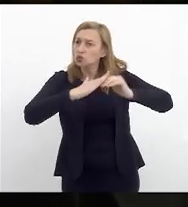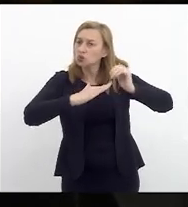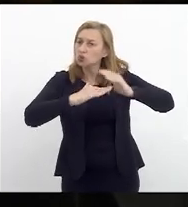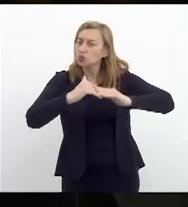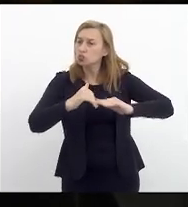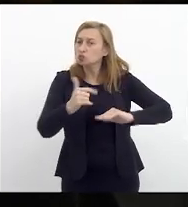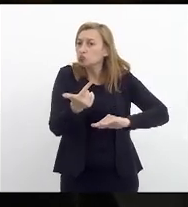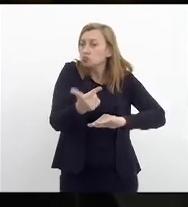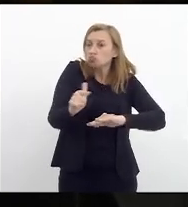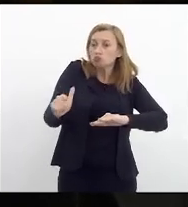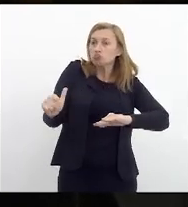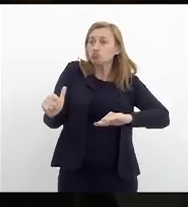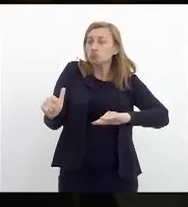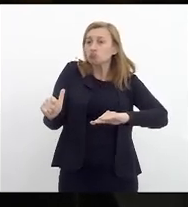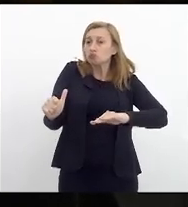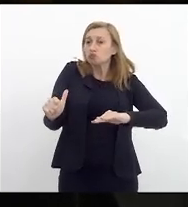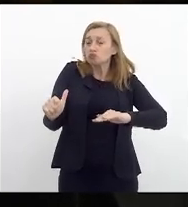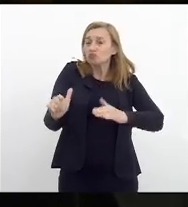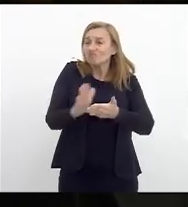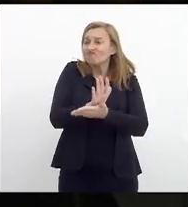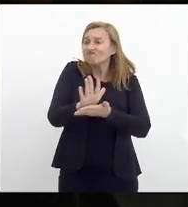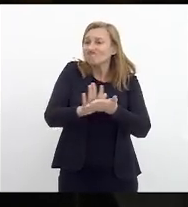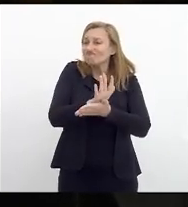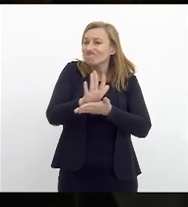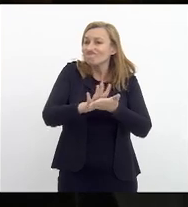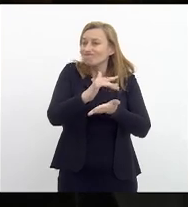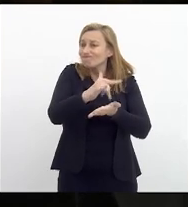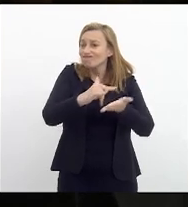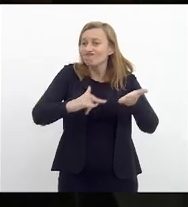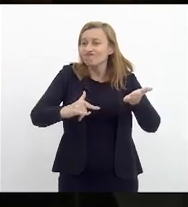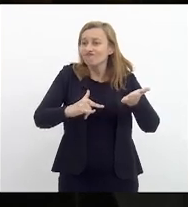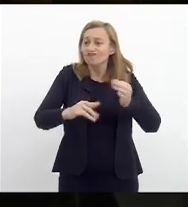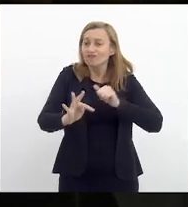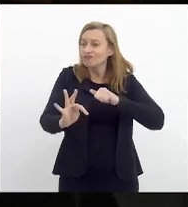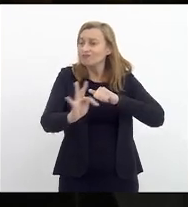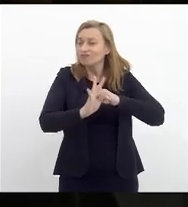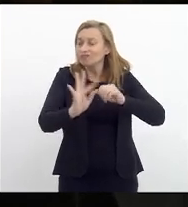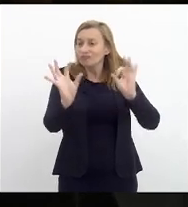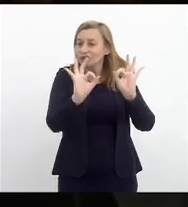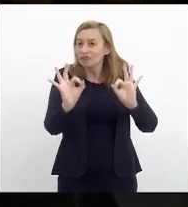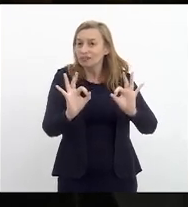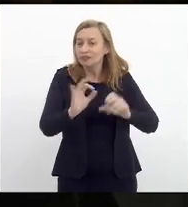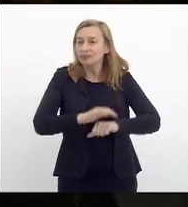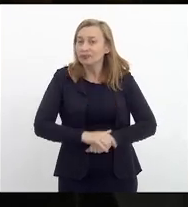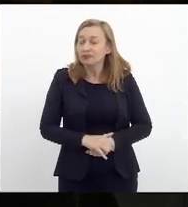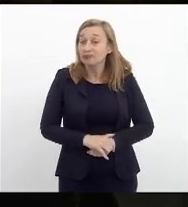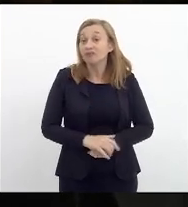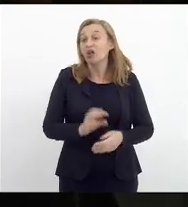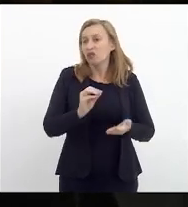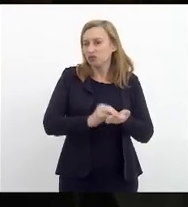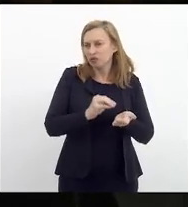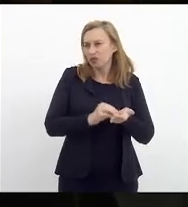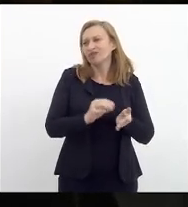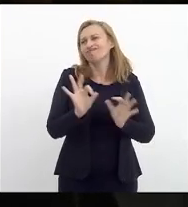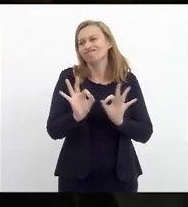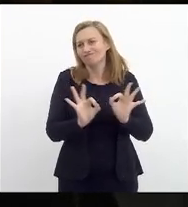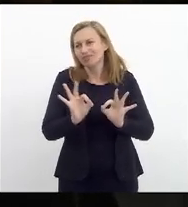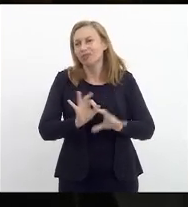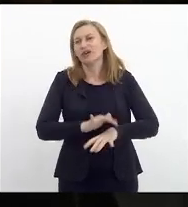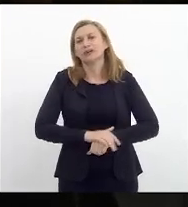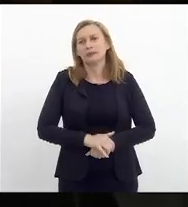ter nenhuma habilitação técnica. Isso pode significar um drama na formação dos nossos